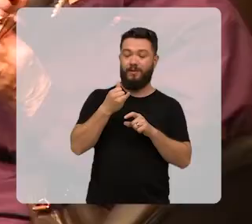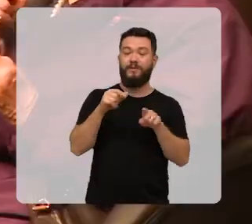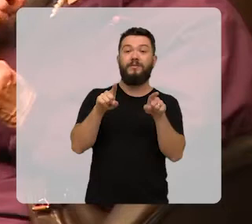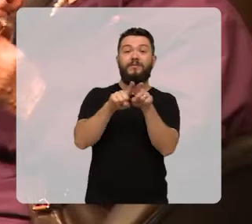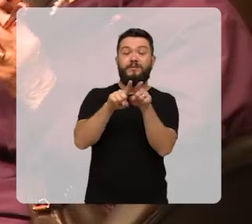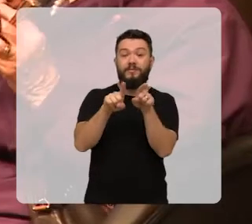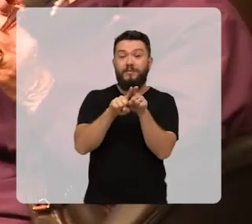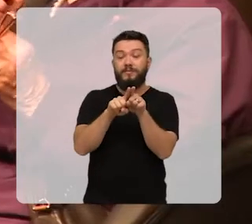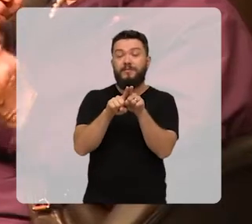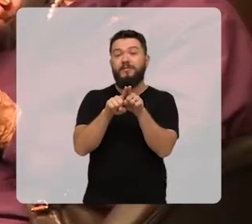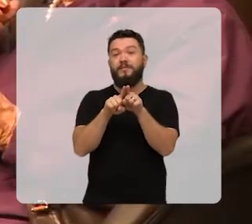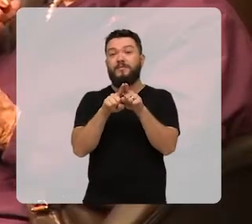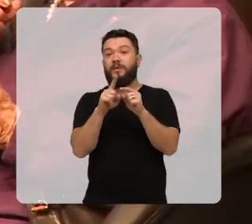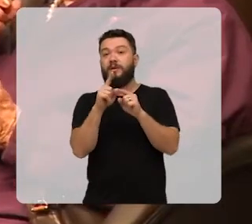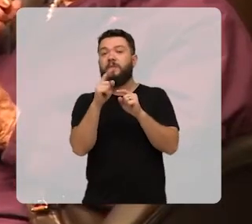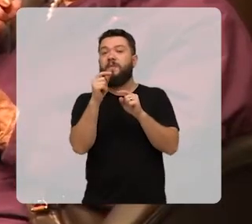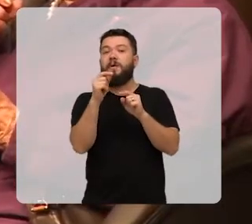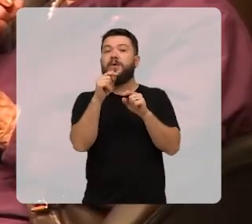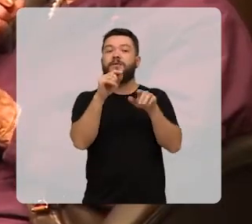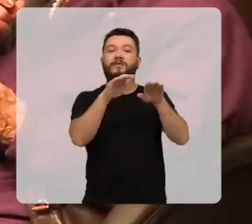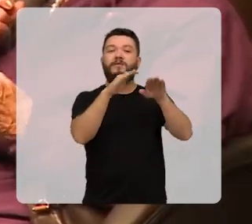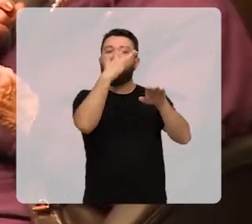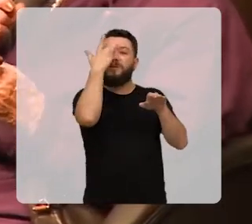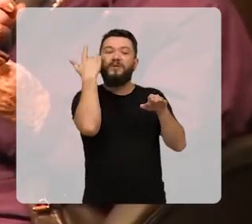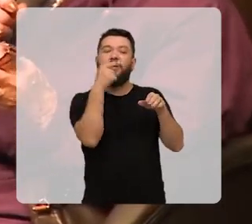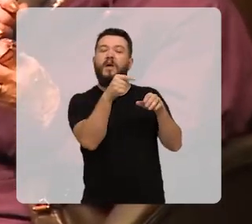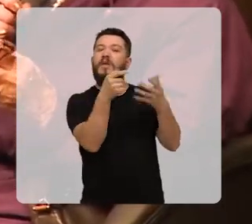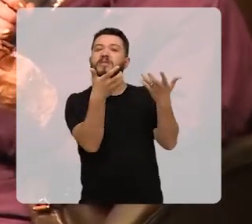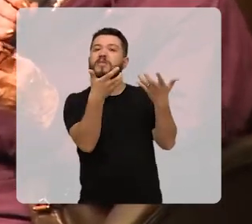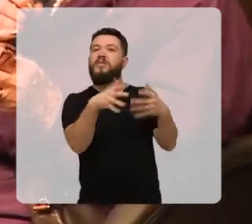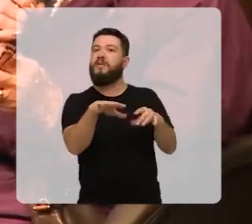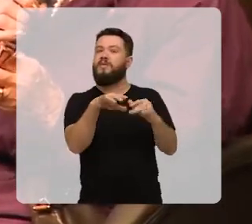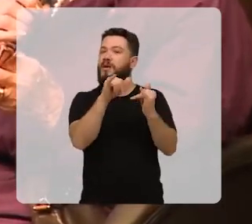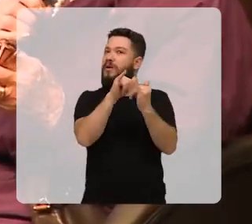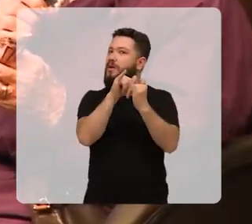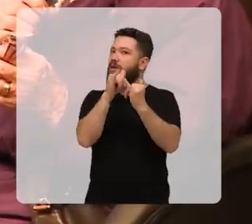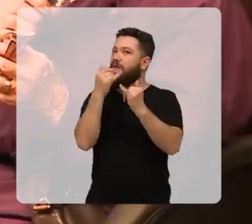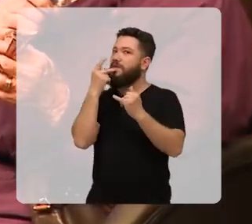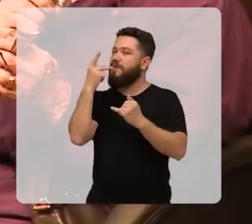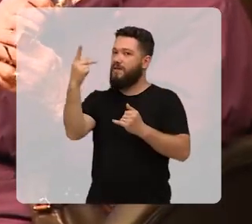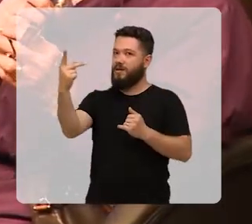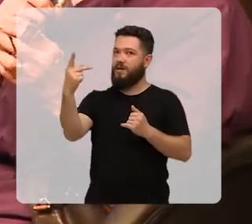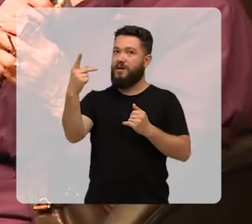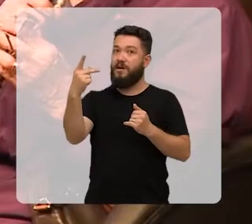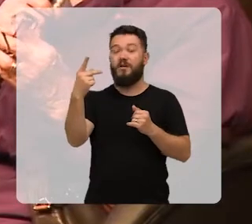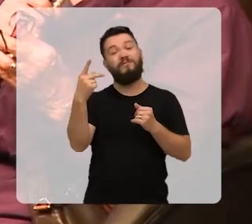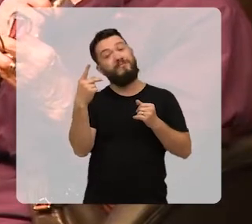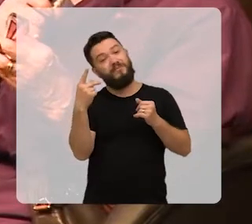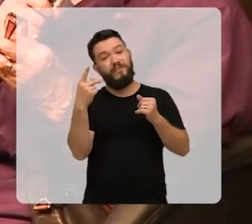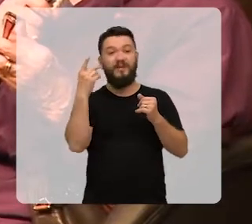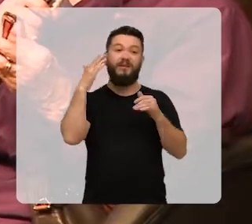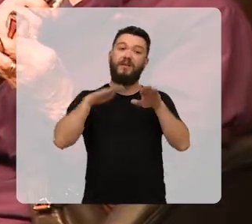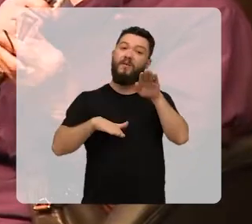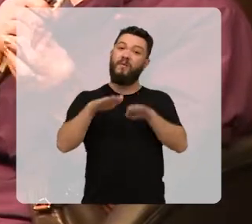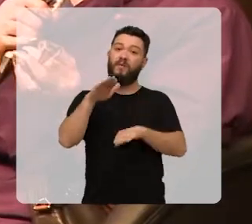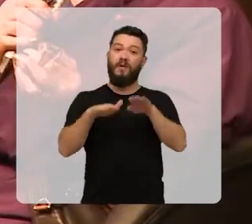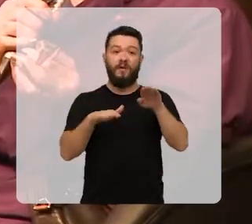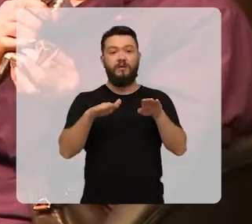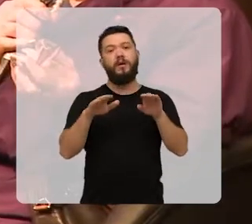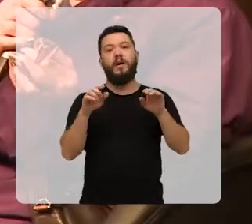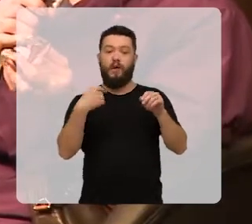também falam talvez porque não tem condições eu sou